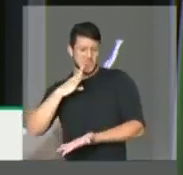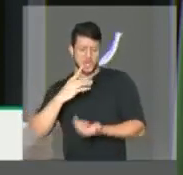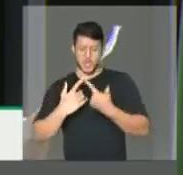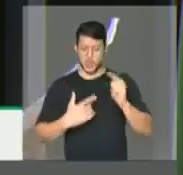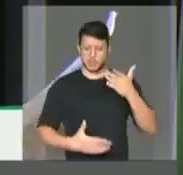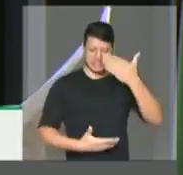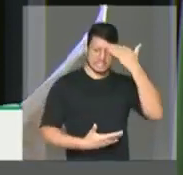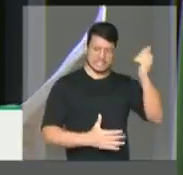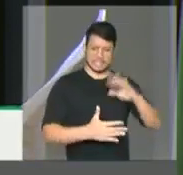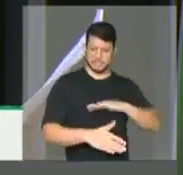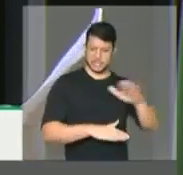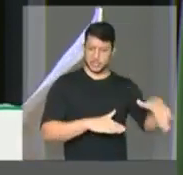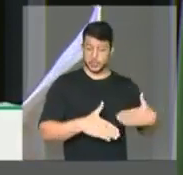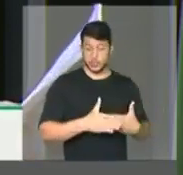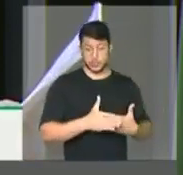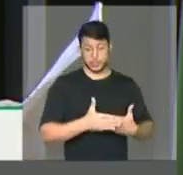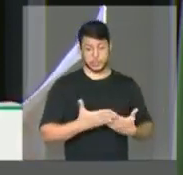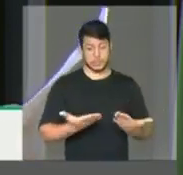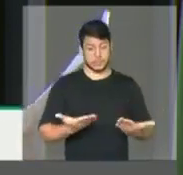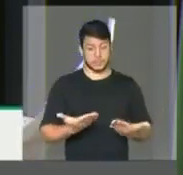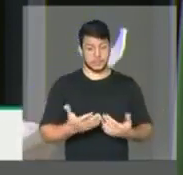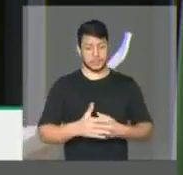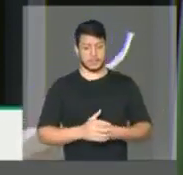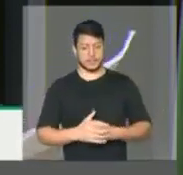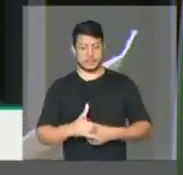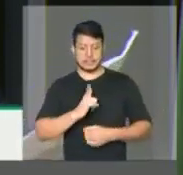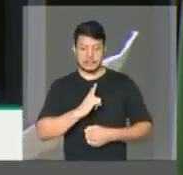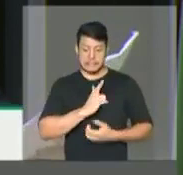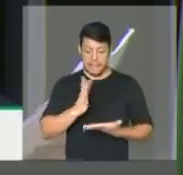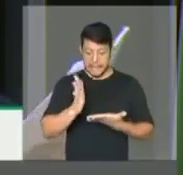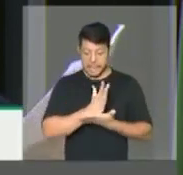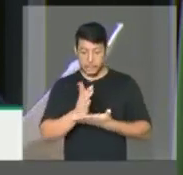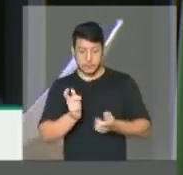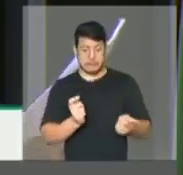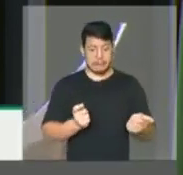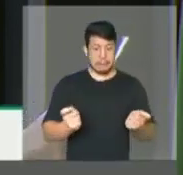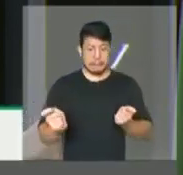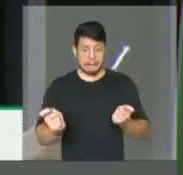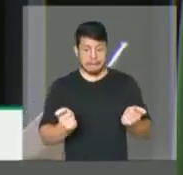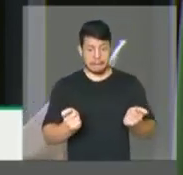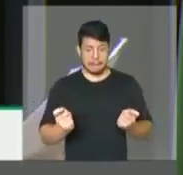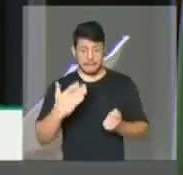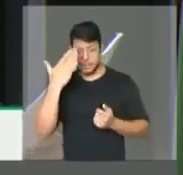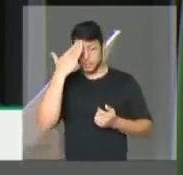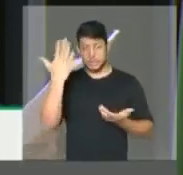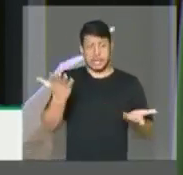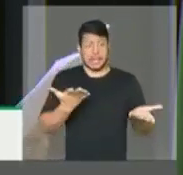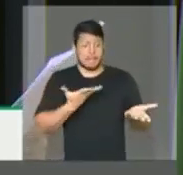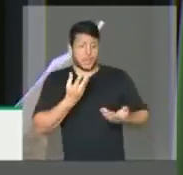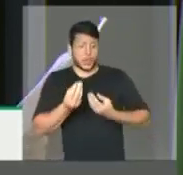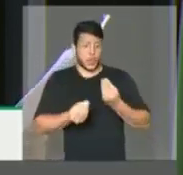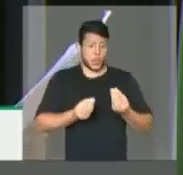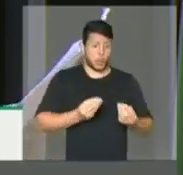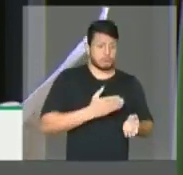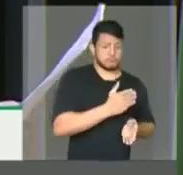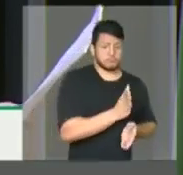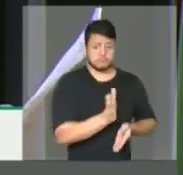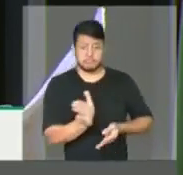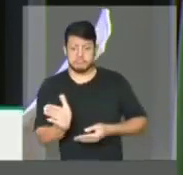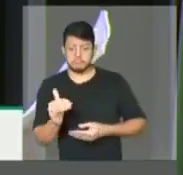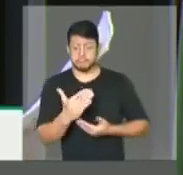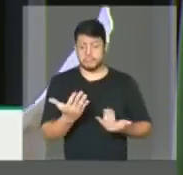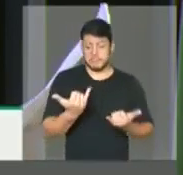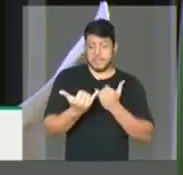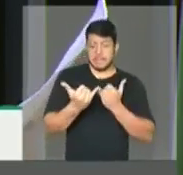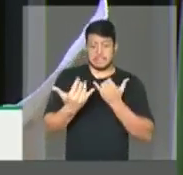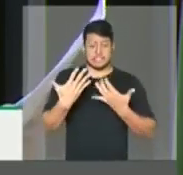certezas absolutas. No meio deles, deslocados no canto da sala e já desconfiados de que não são